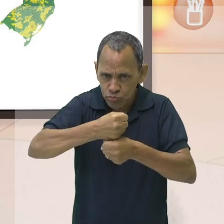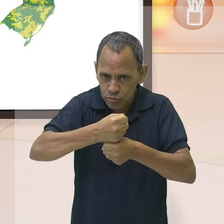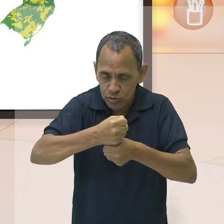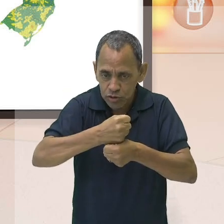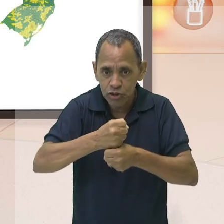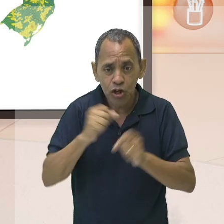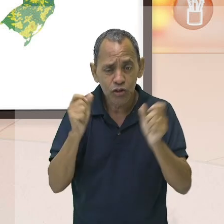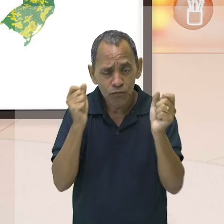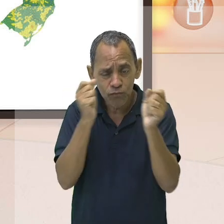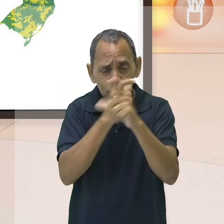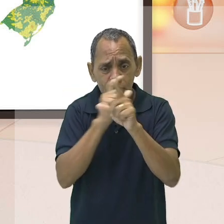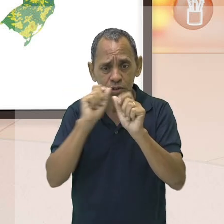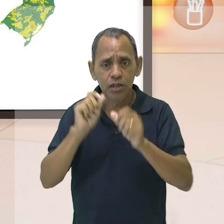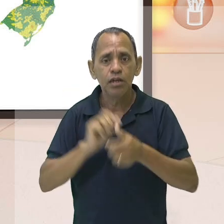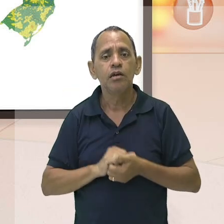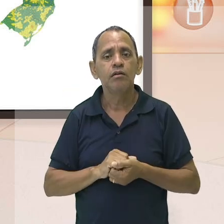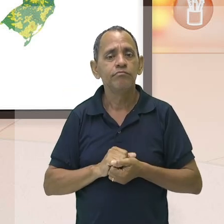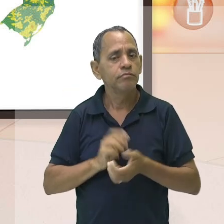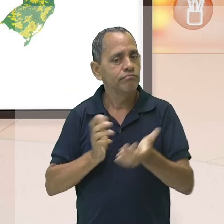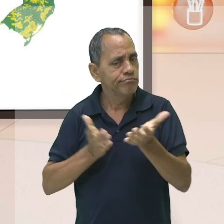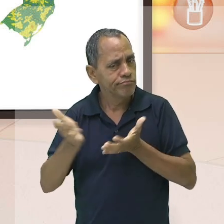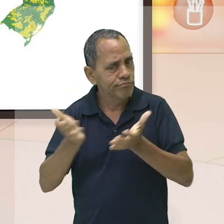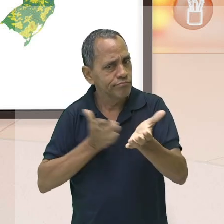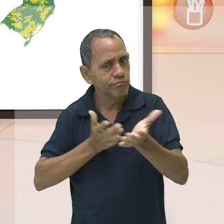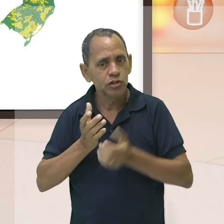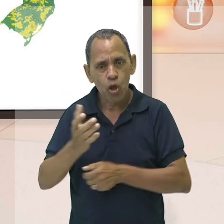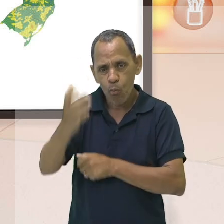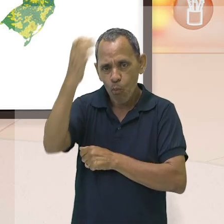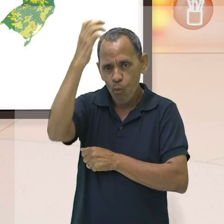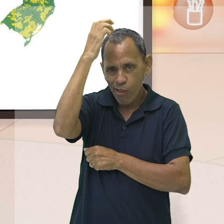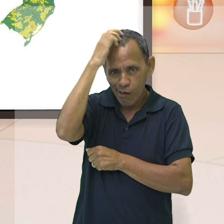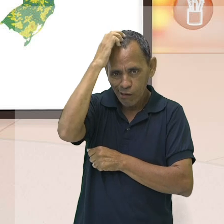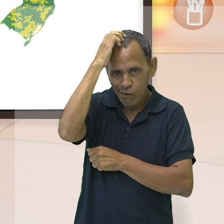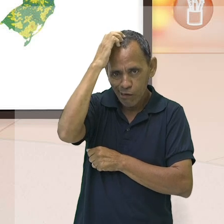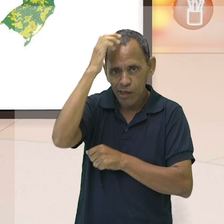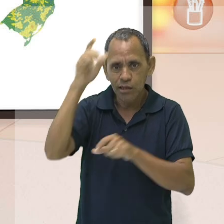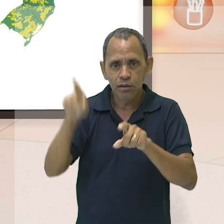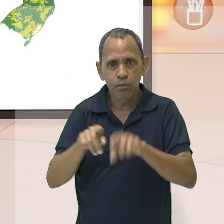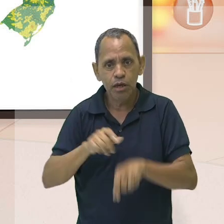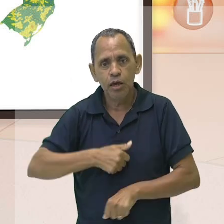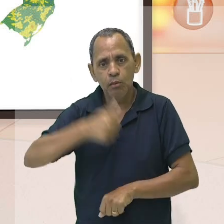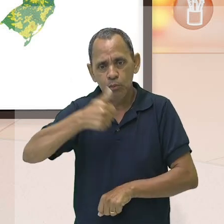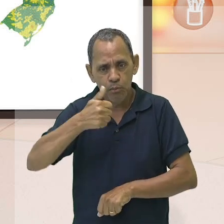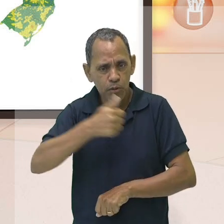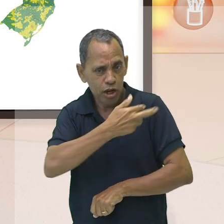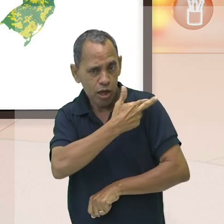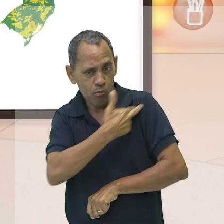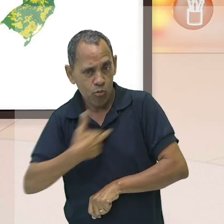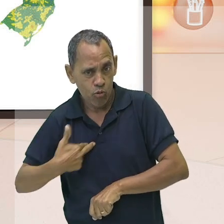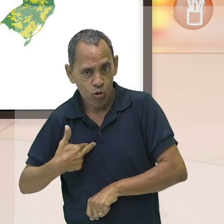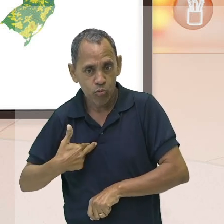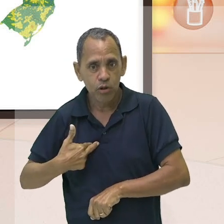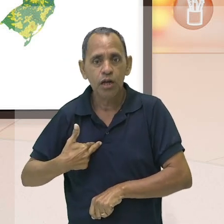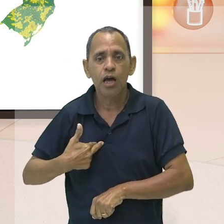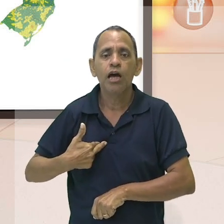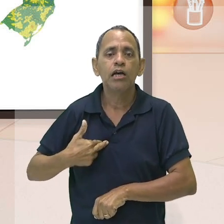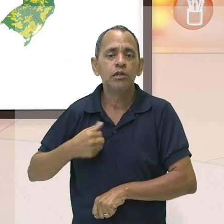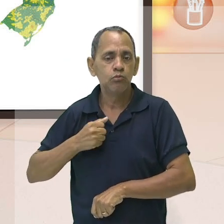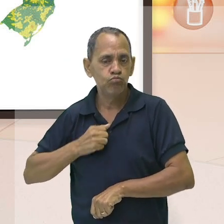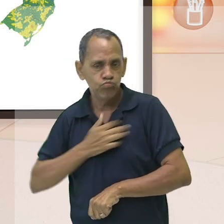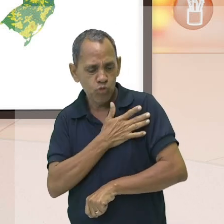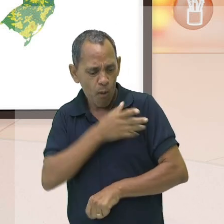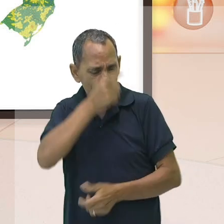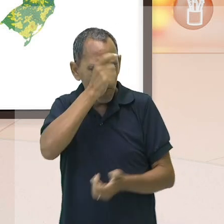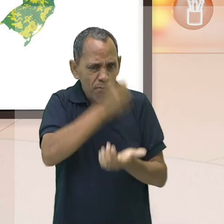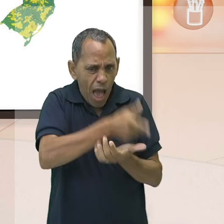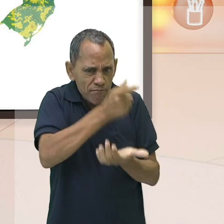difícil, né, atender a população, monarquia, né, primeiro república, né, ditadura